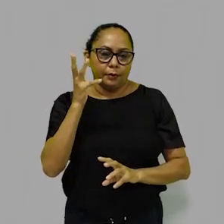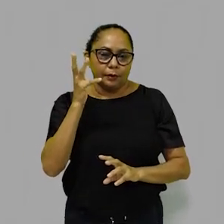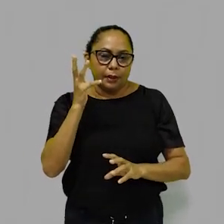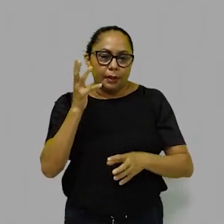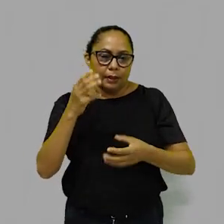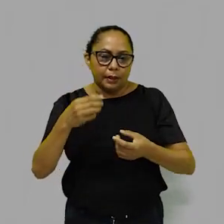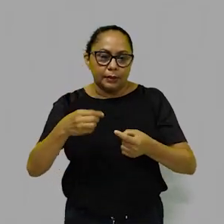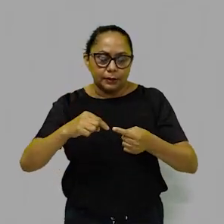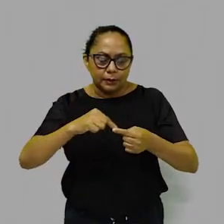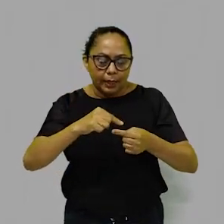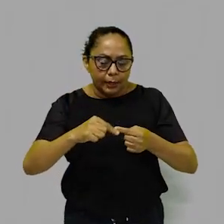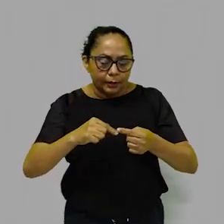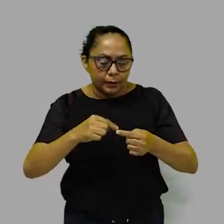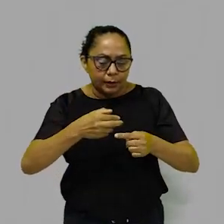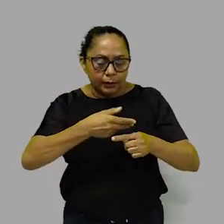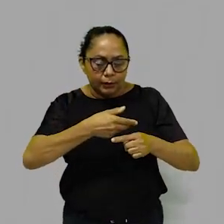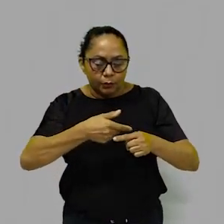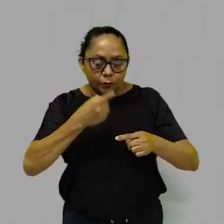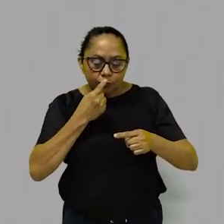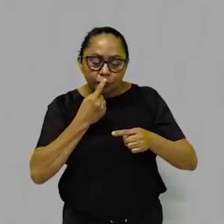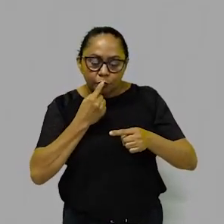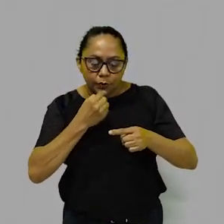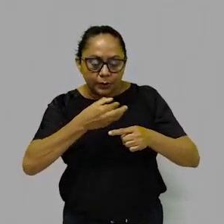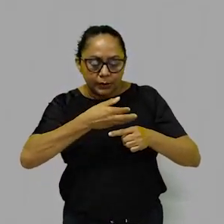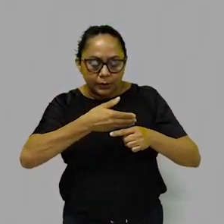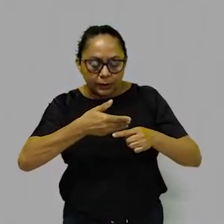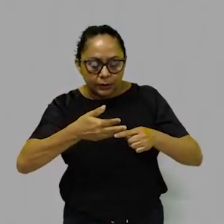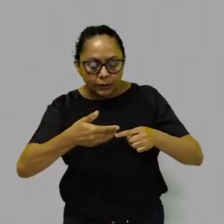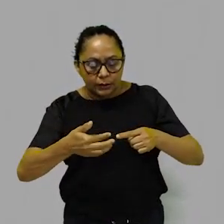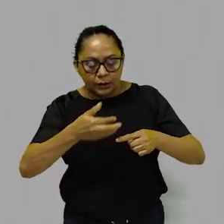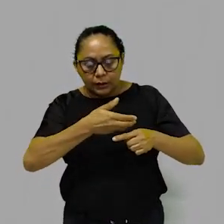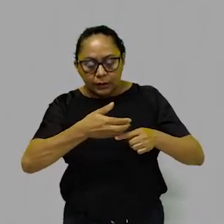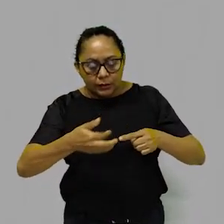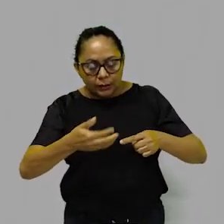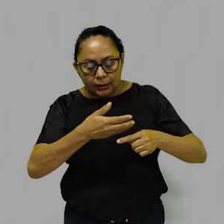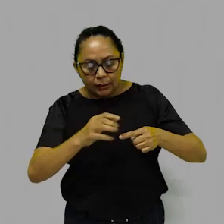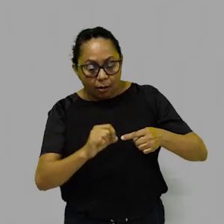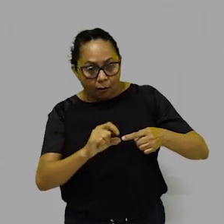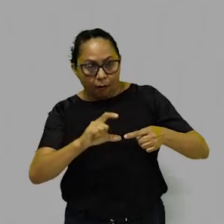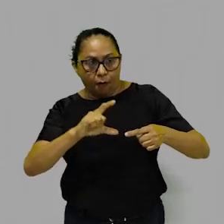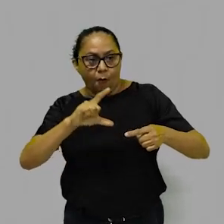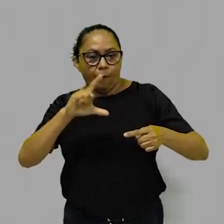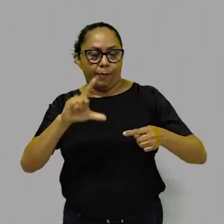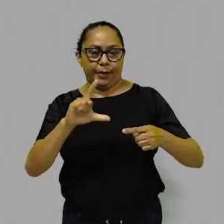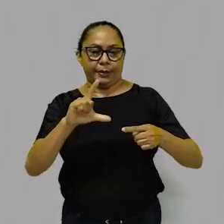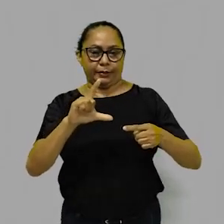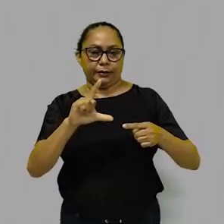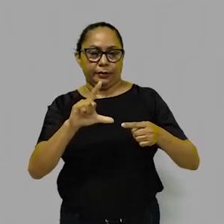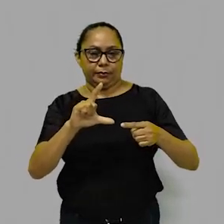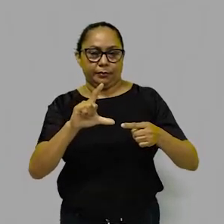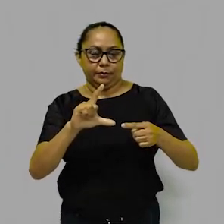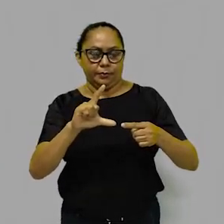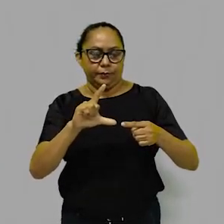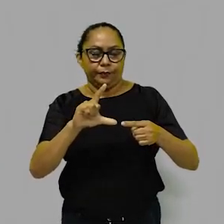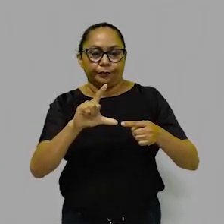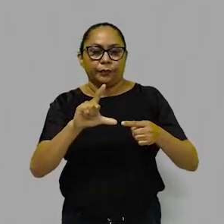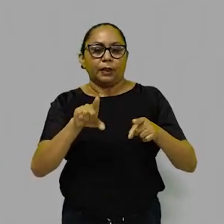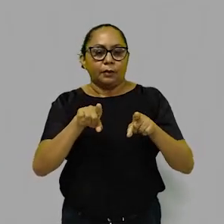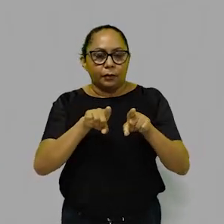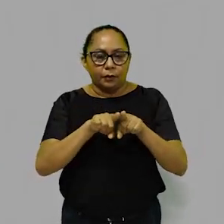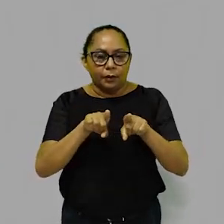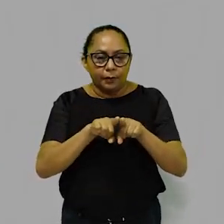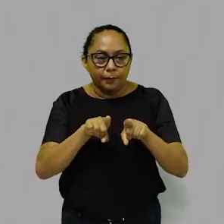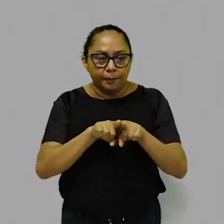no fluxo sanguíneo neste local, né, vai aumentar a pressão sanguínea e, consequentemente, parte